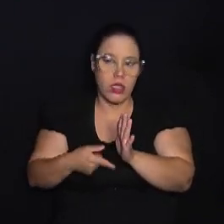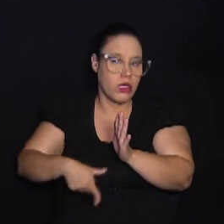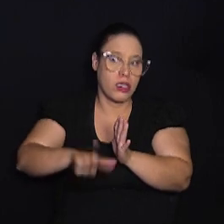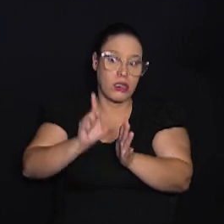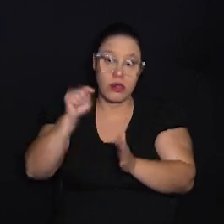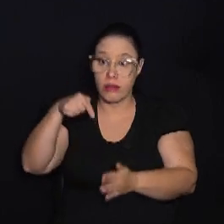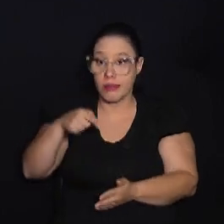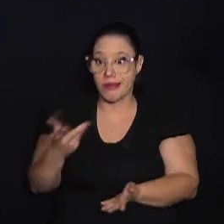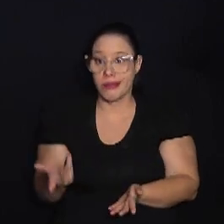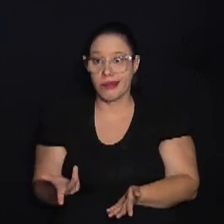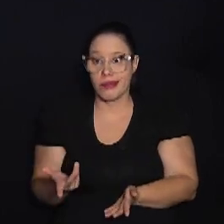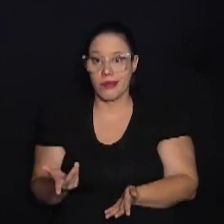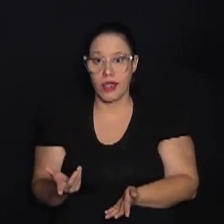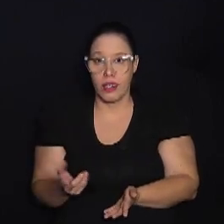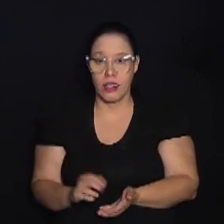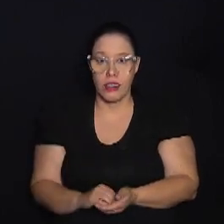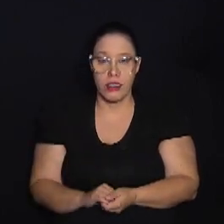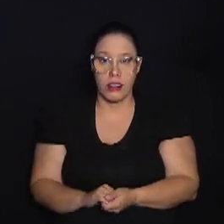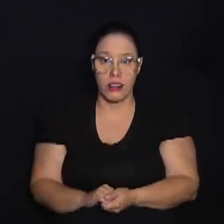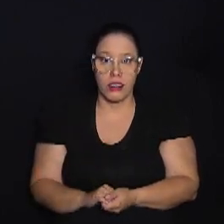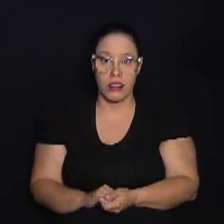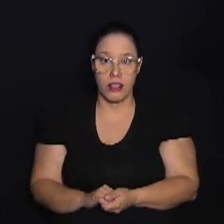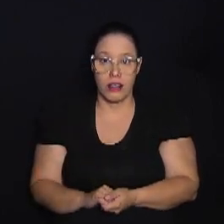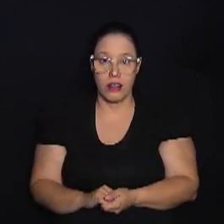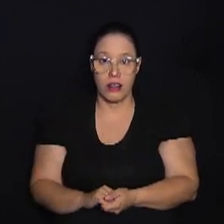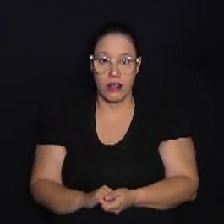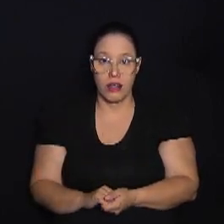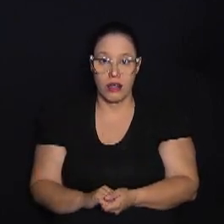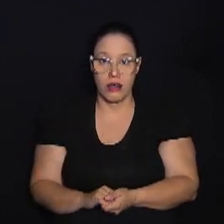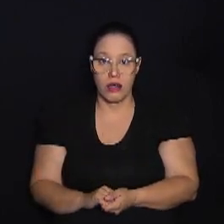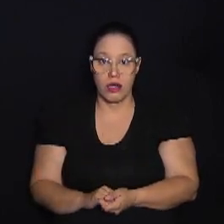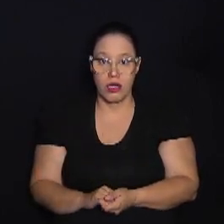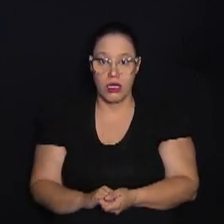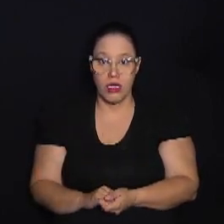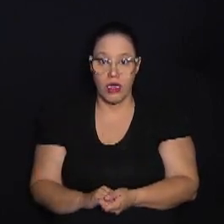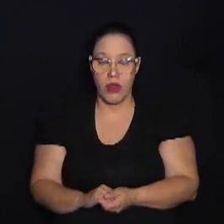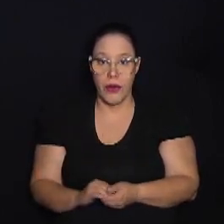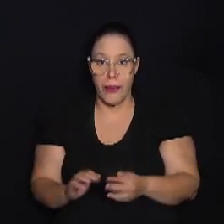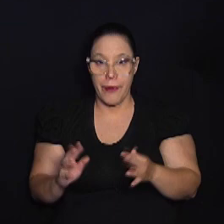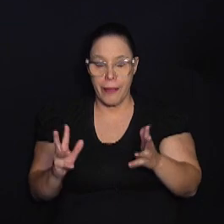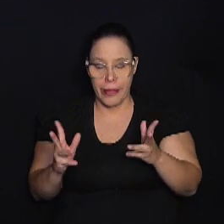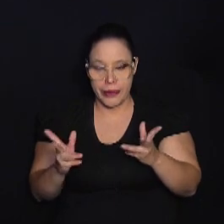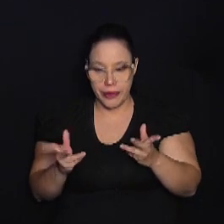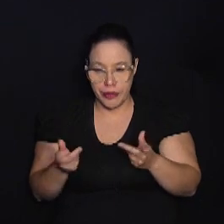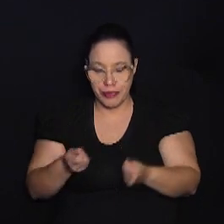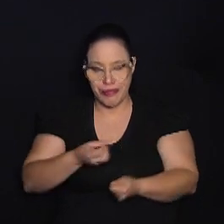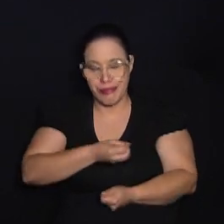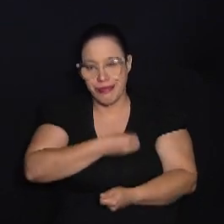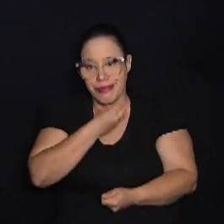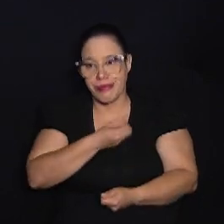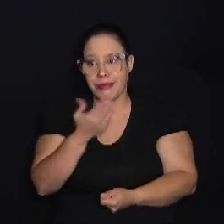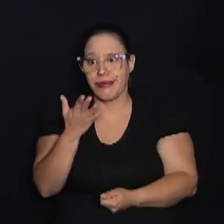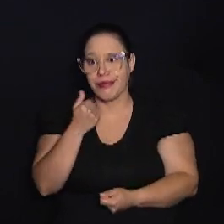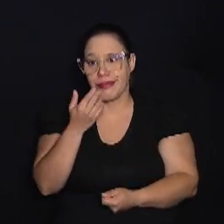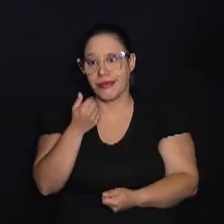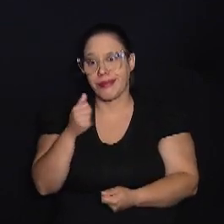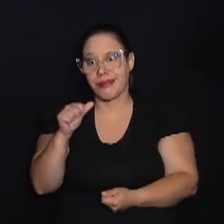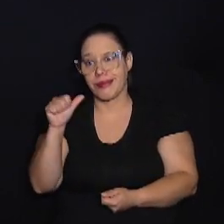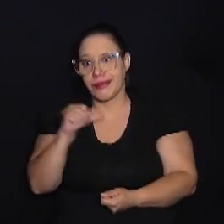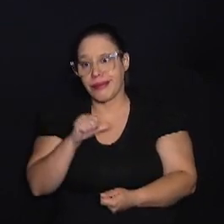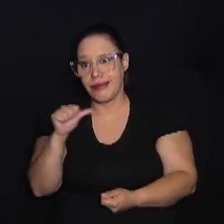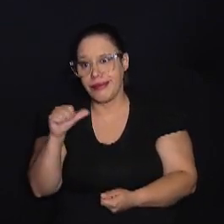vê lesões imensas dentro da população, com uma qualidade de vida, de alimentação pior. Né? O paciente